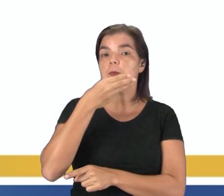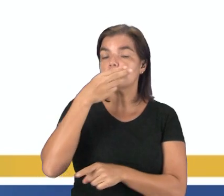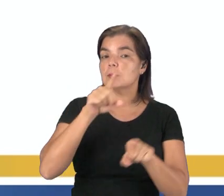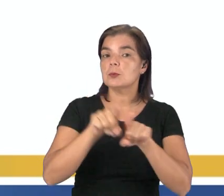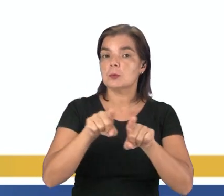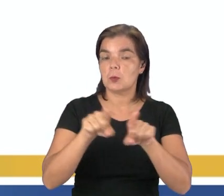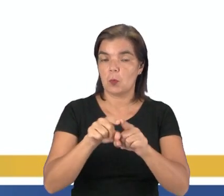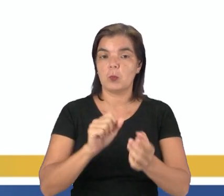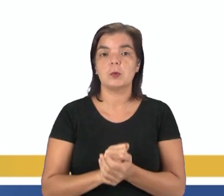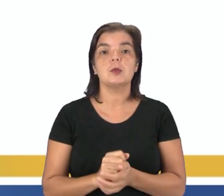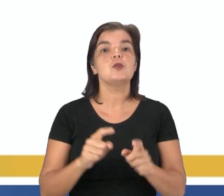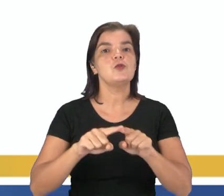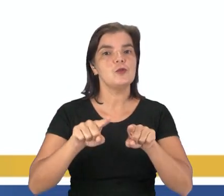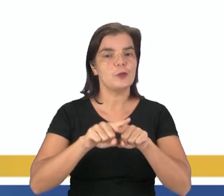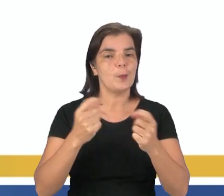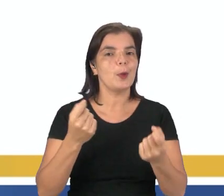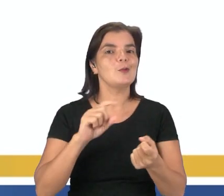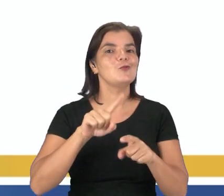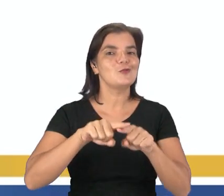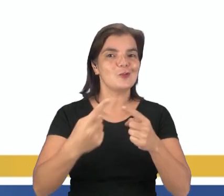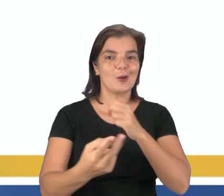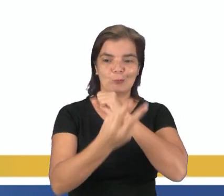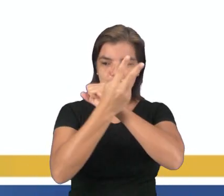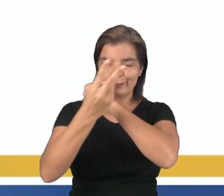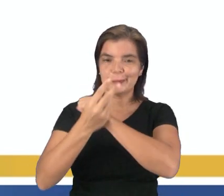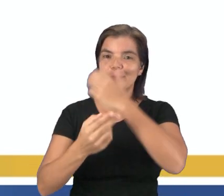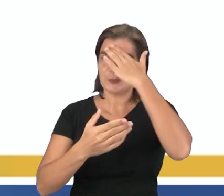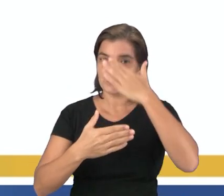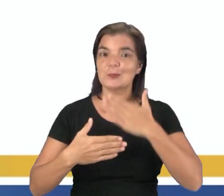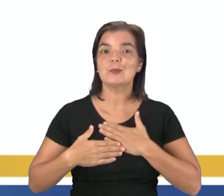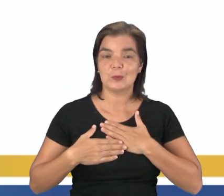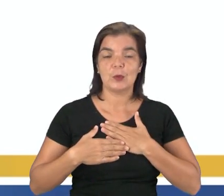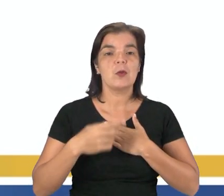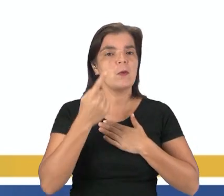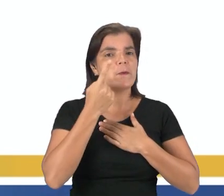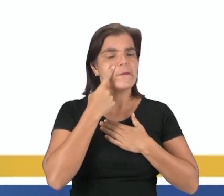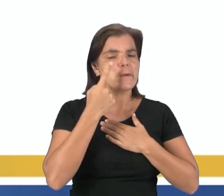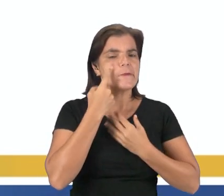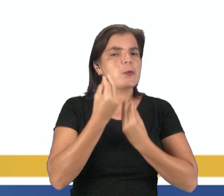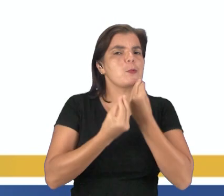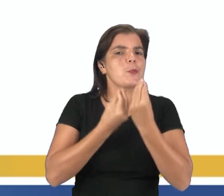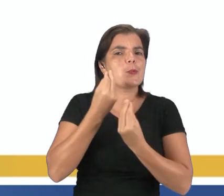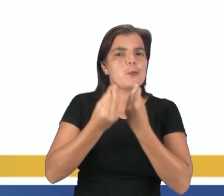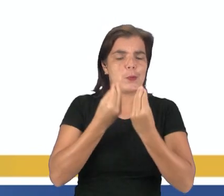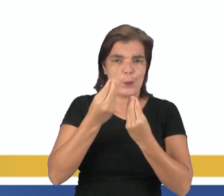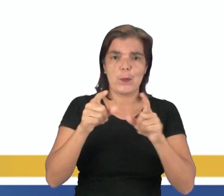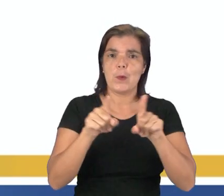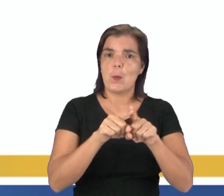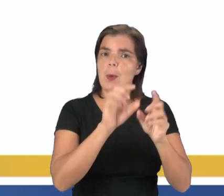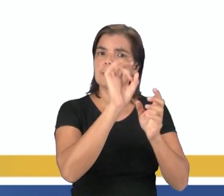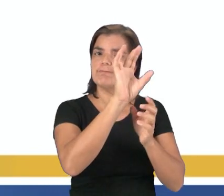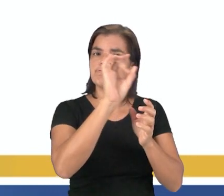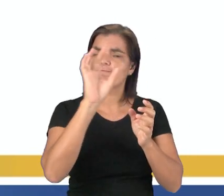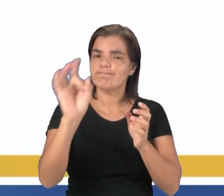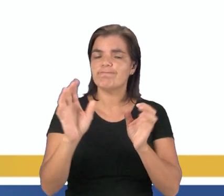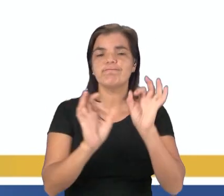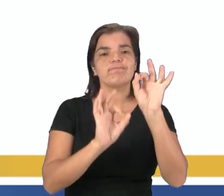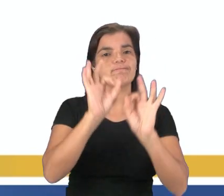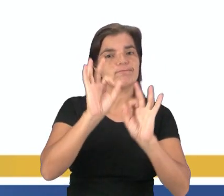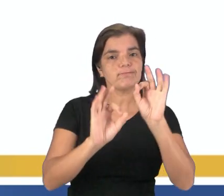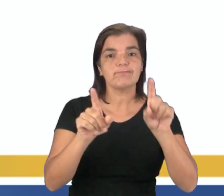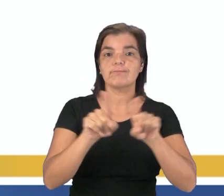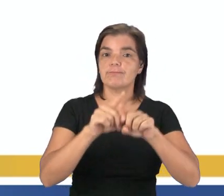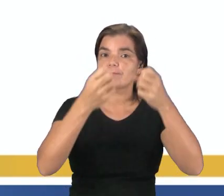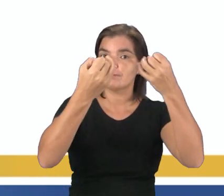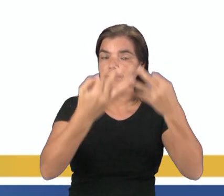e também de anticorpos, tá? Nessa imagem aí vocês podem ver um pouquinho de como que é a morfologia de cada uma dessas estruturas que eu